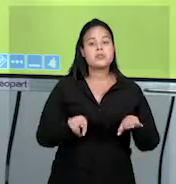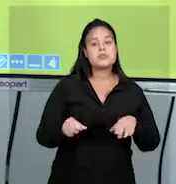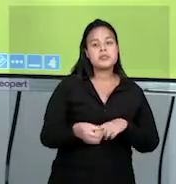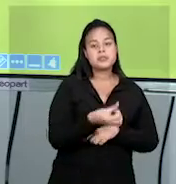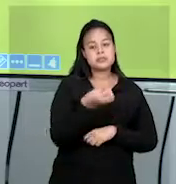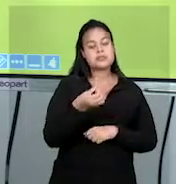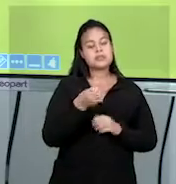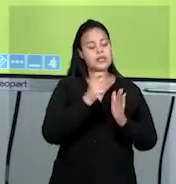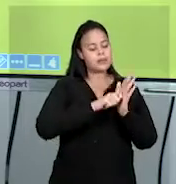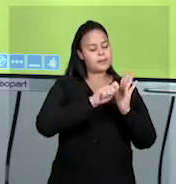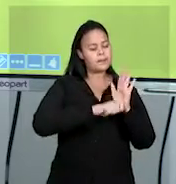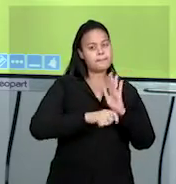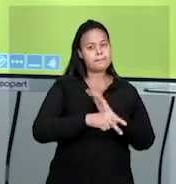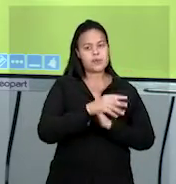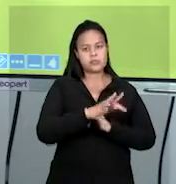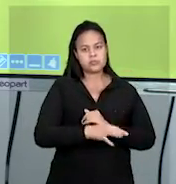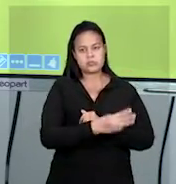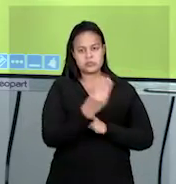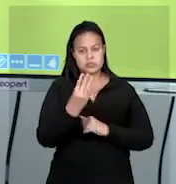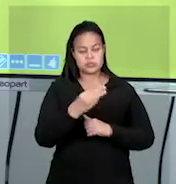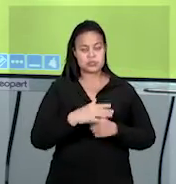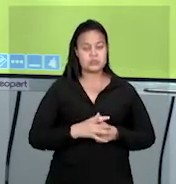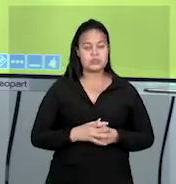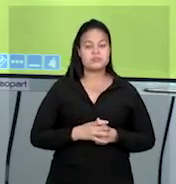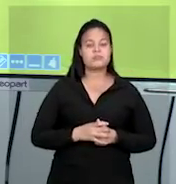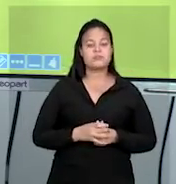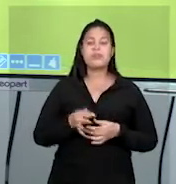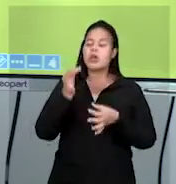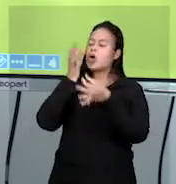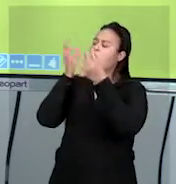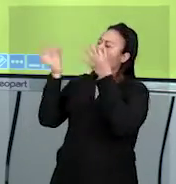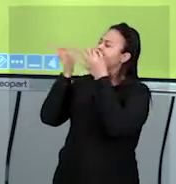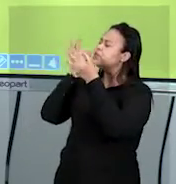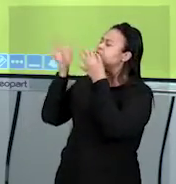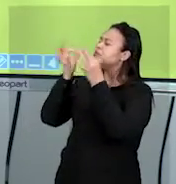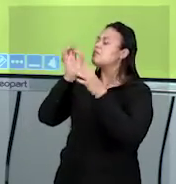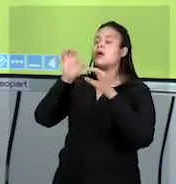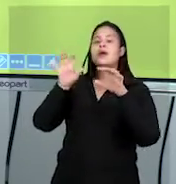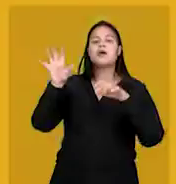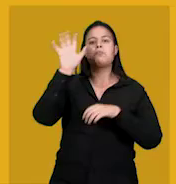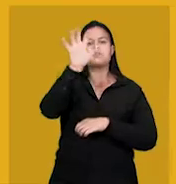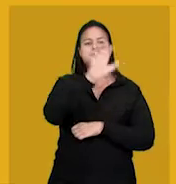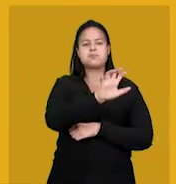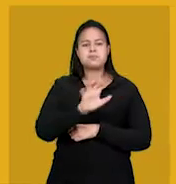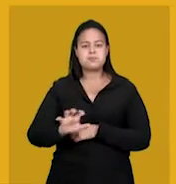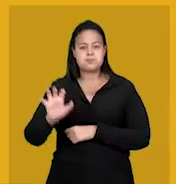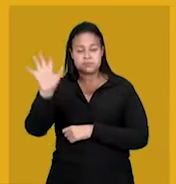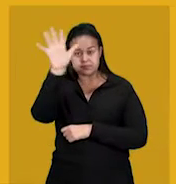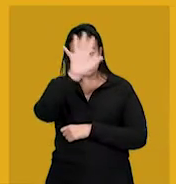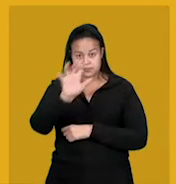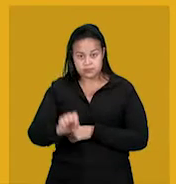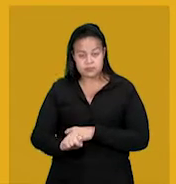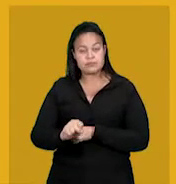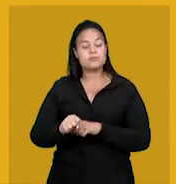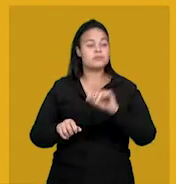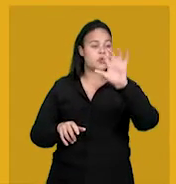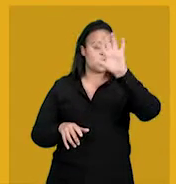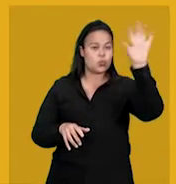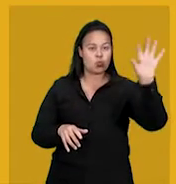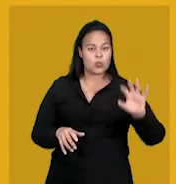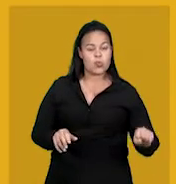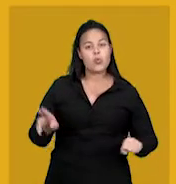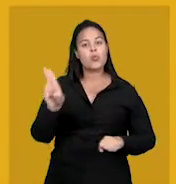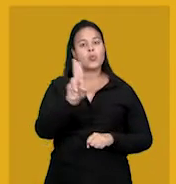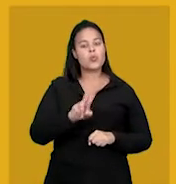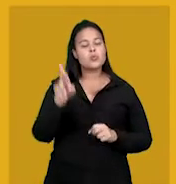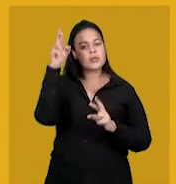do PET 3. E ele fala assim, ele pede para observar os dois mapas que eu vou mostrar na próxima tela, e ambos utilizam uma